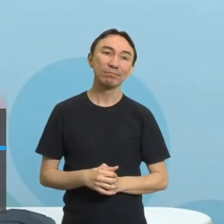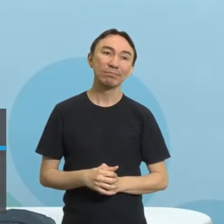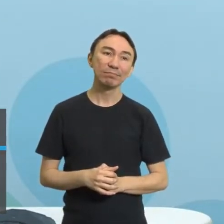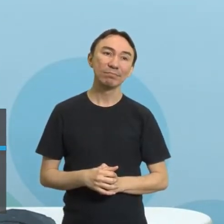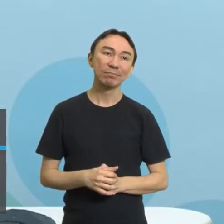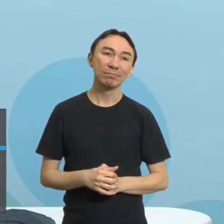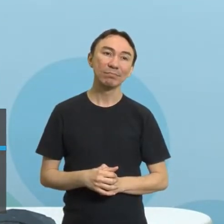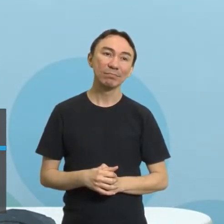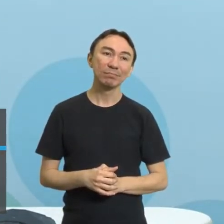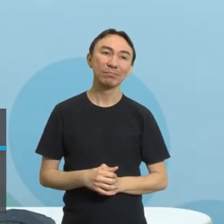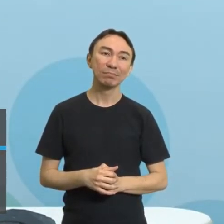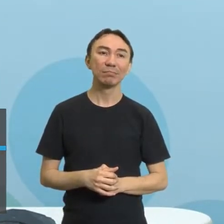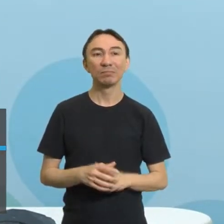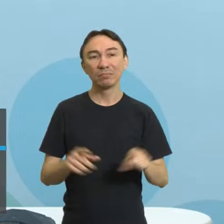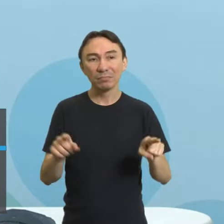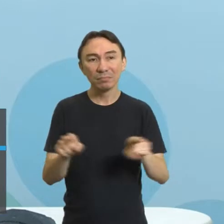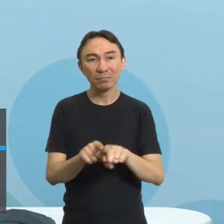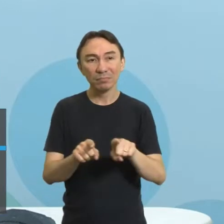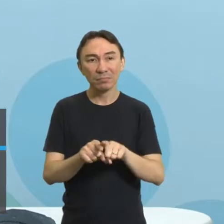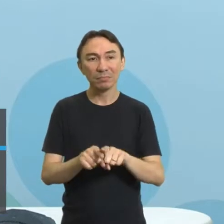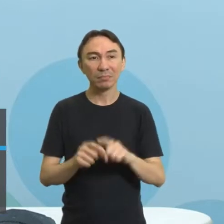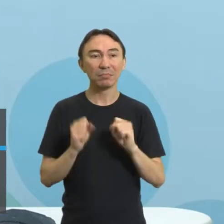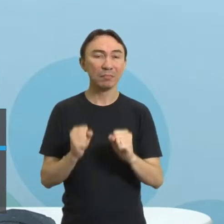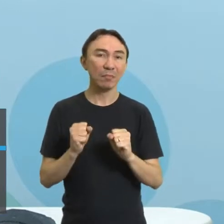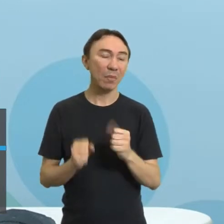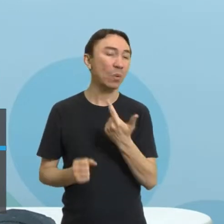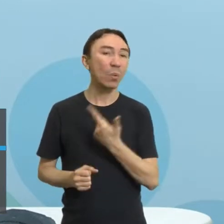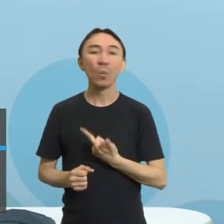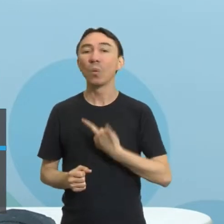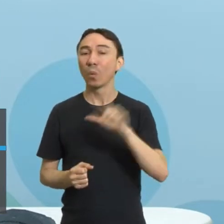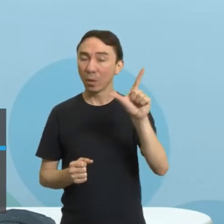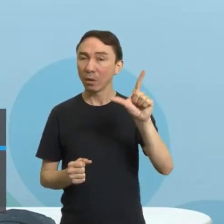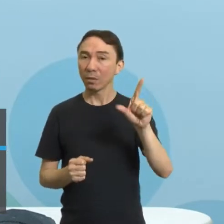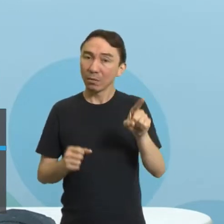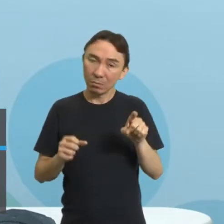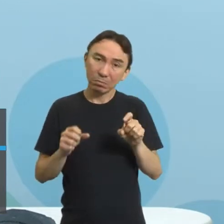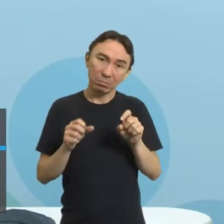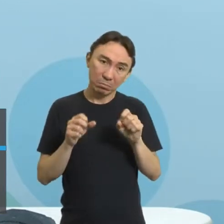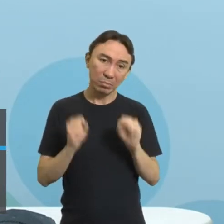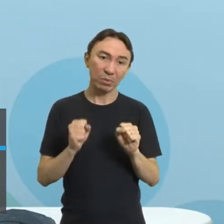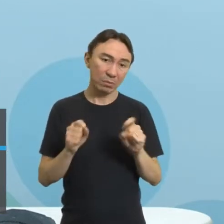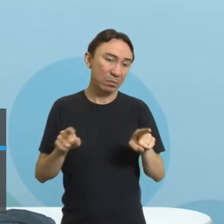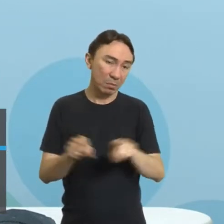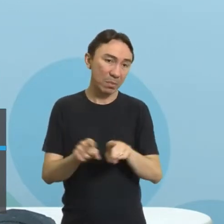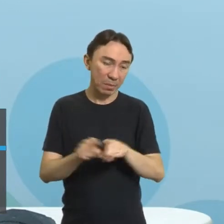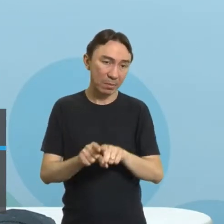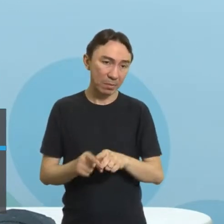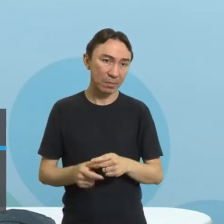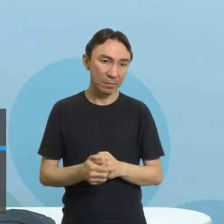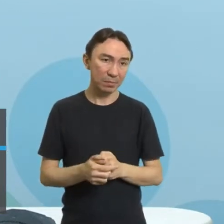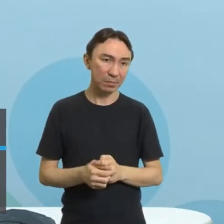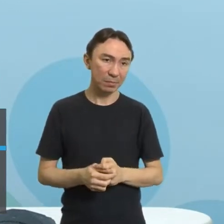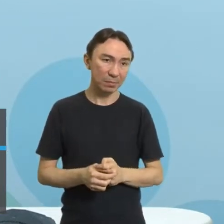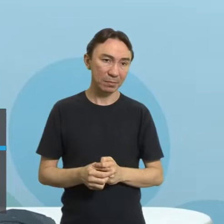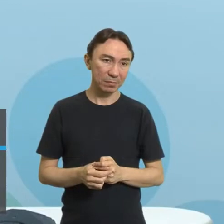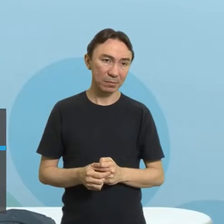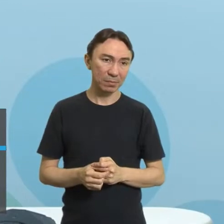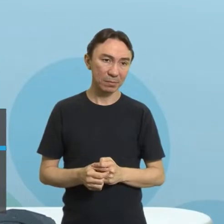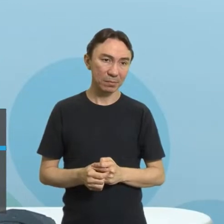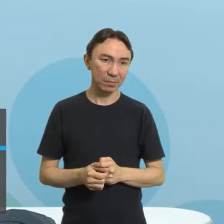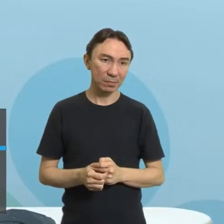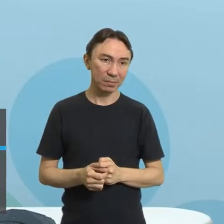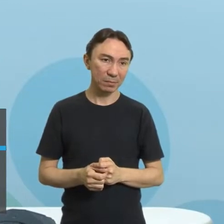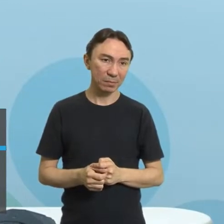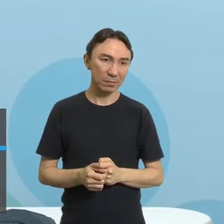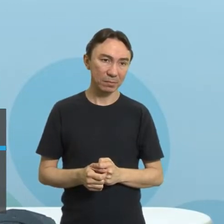tem outras alternativas, né? A gente pode relacionar, se vocês puderem colocar novamente o PPT para mim,